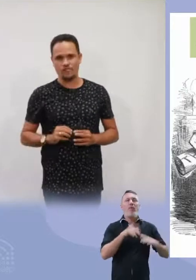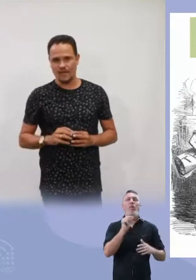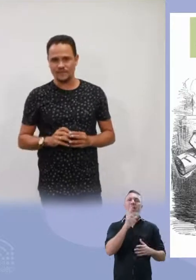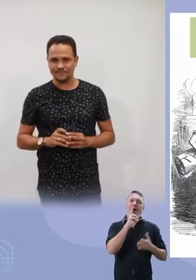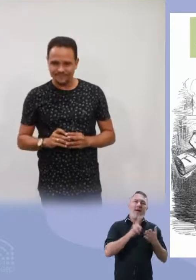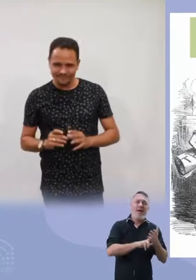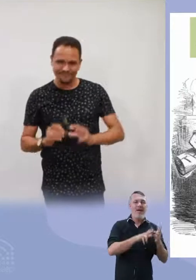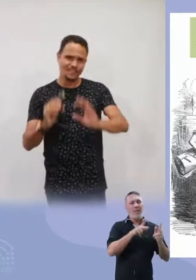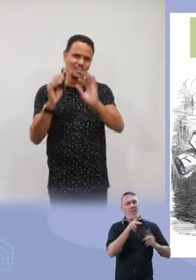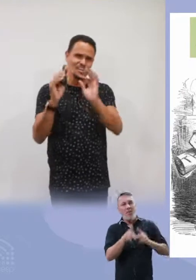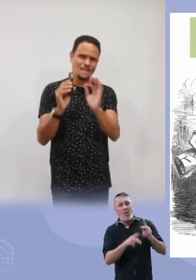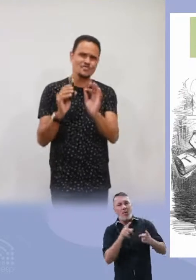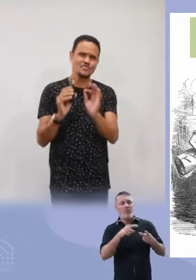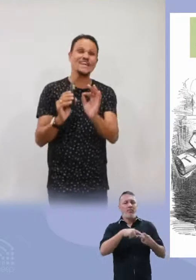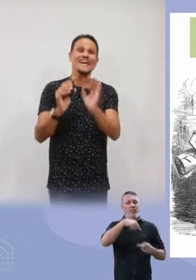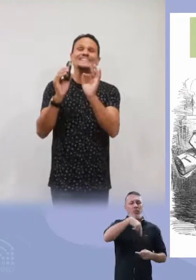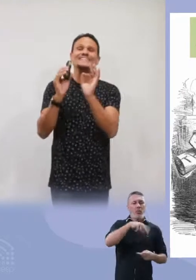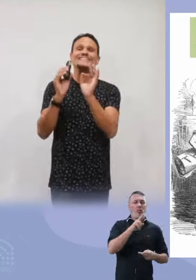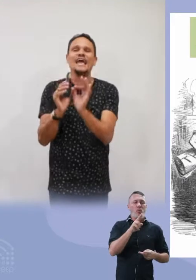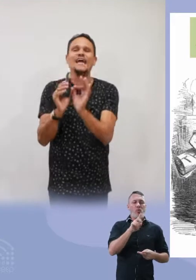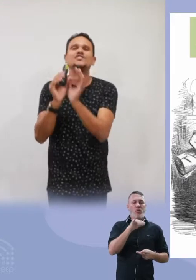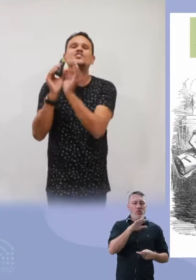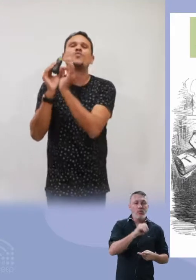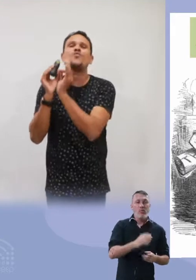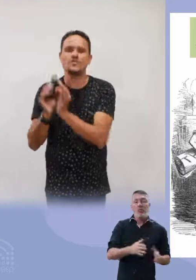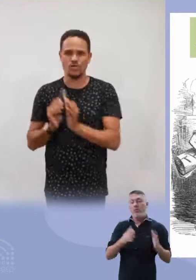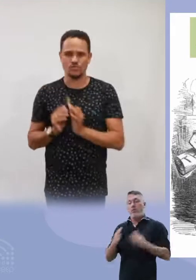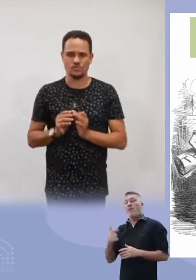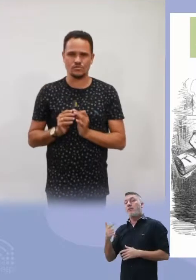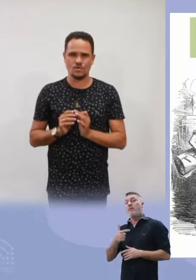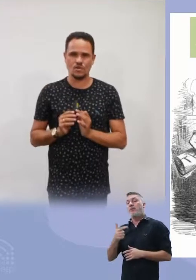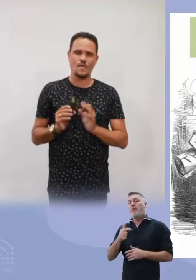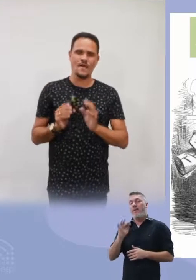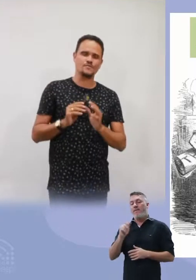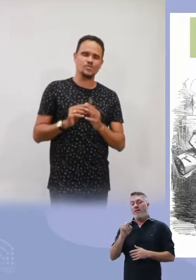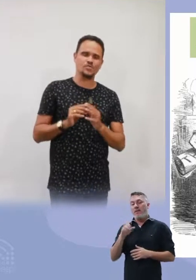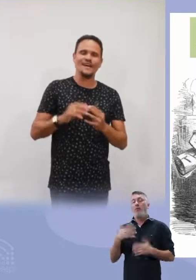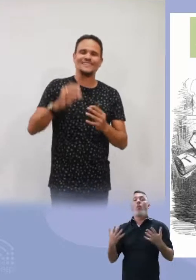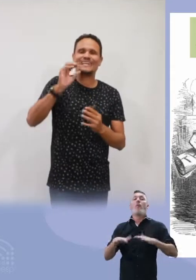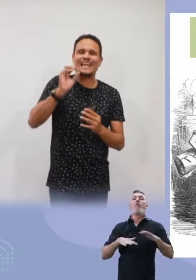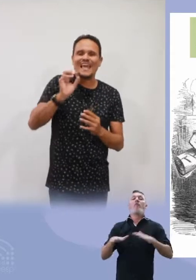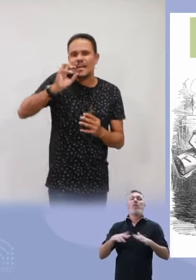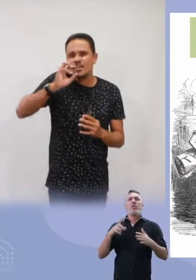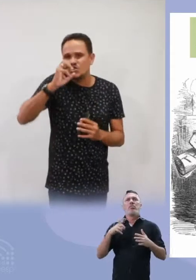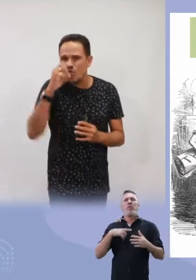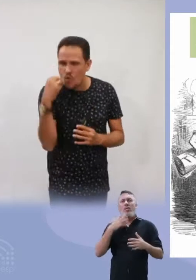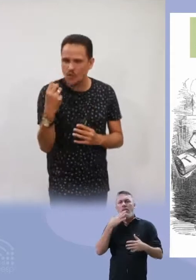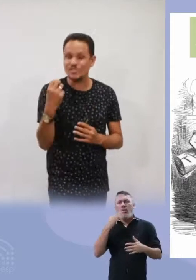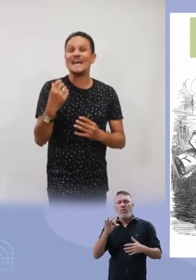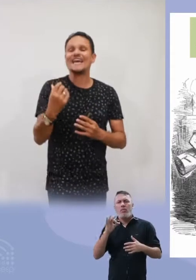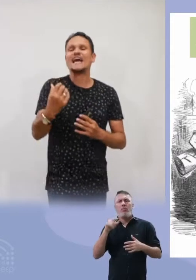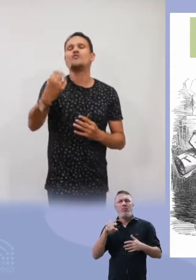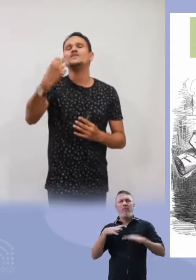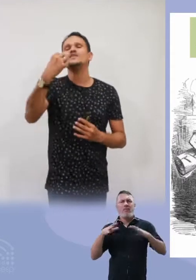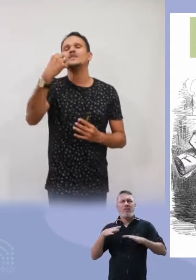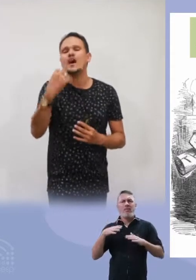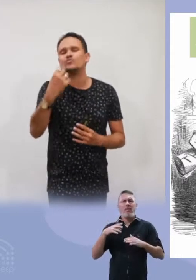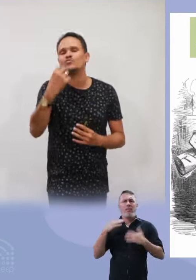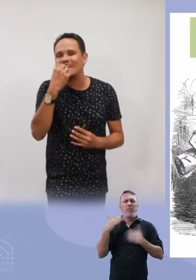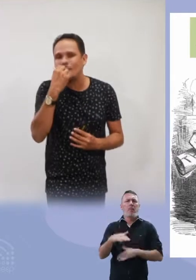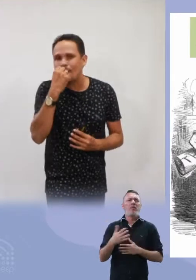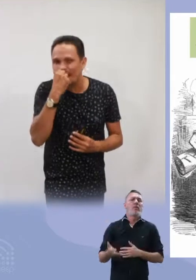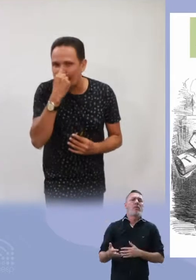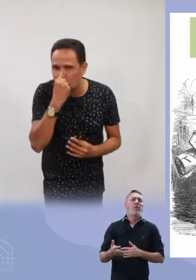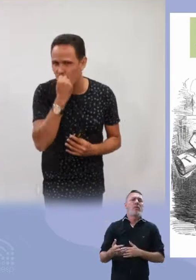único movimento, chamado de trade unions. Como é que é isso, professor? Trade unions, que é a união